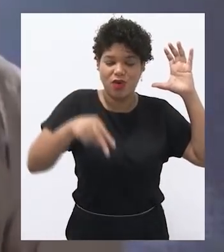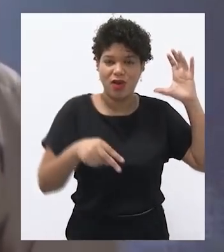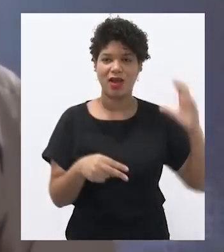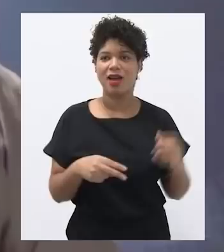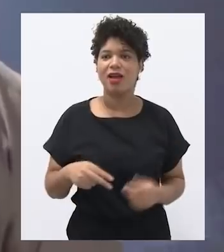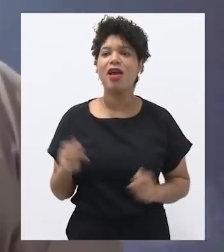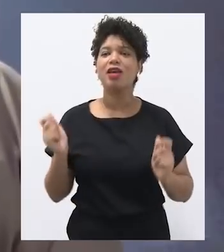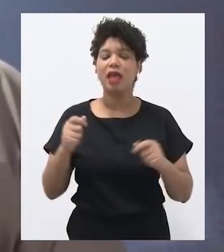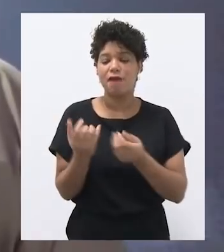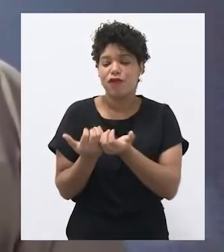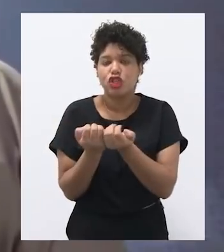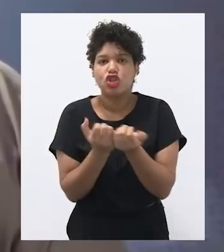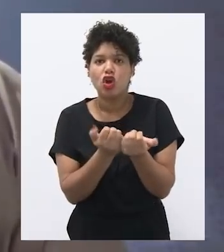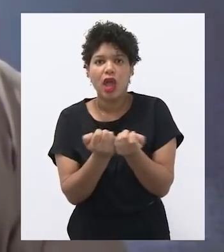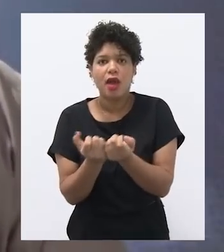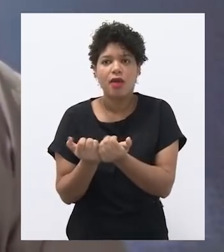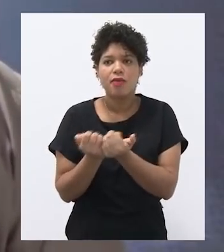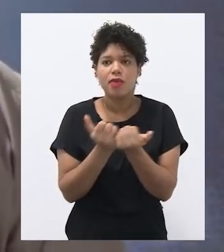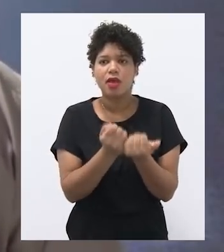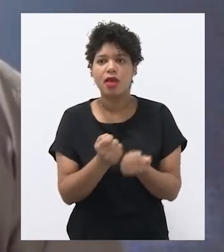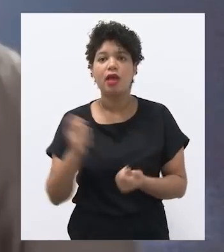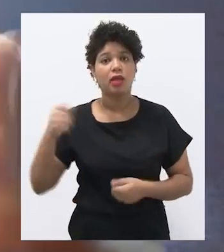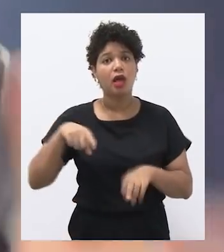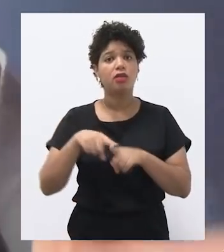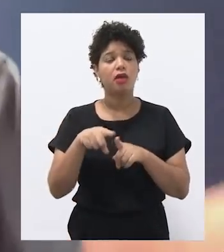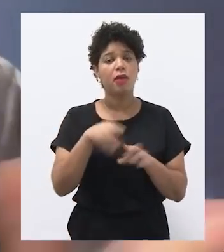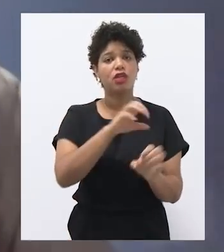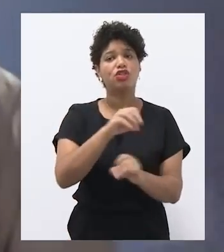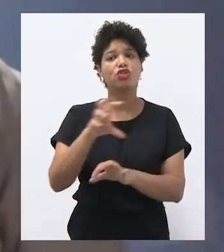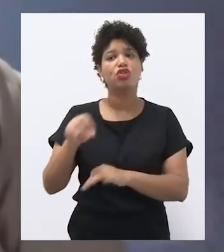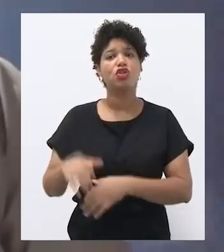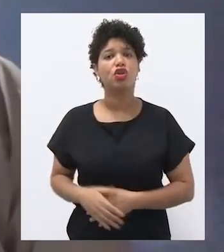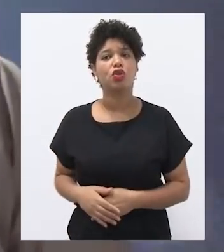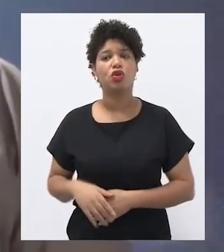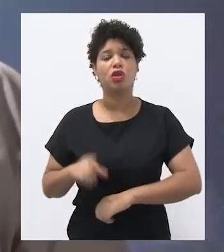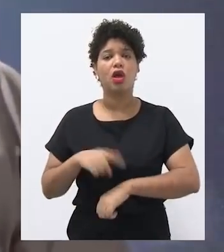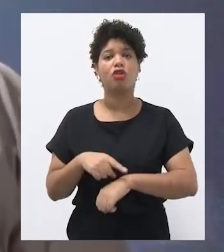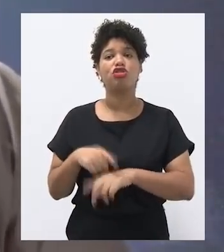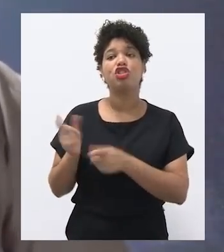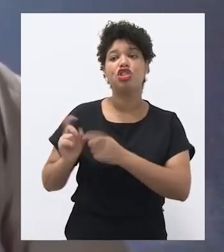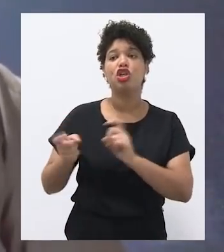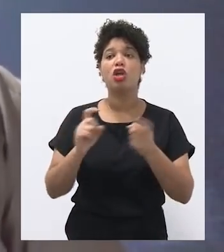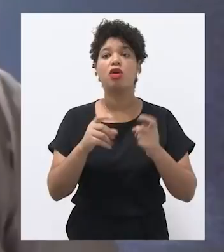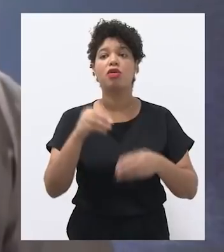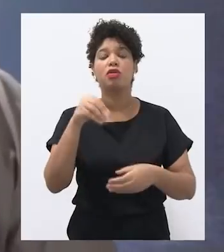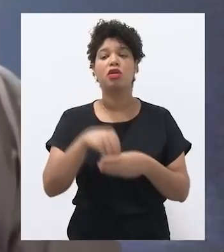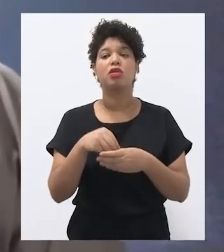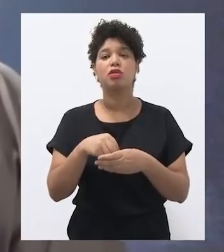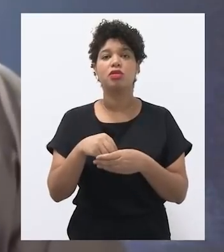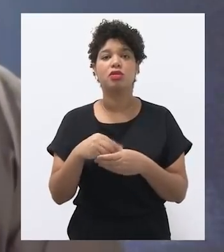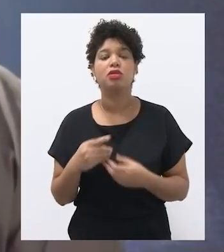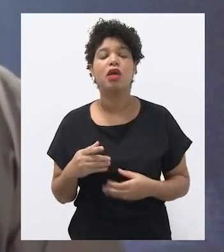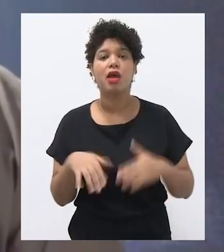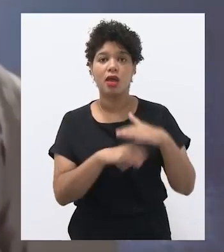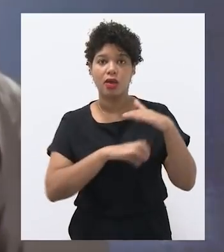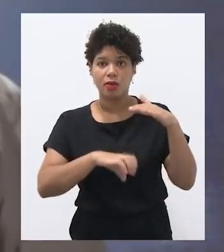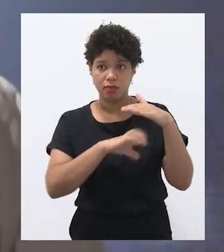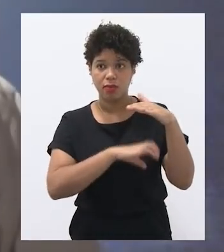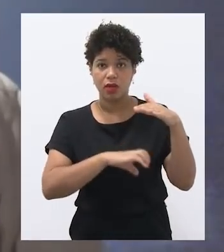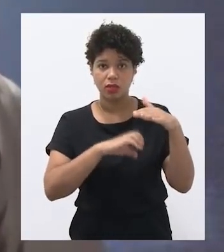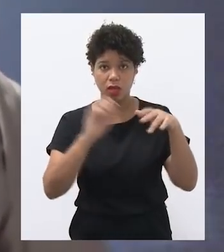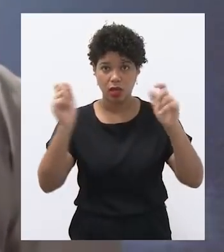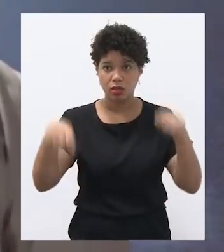que a gente não pode criar esse mesmo ambiente para a educação, para uma sala de reunião numa empresa que trabalha